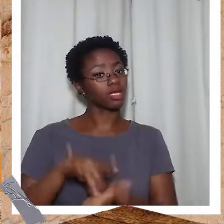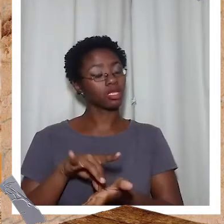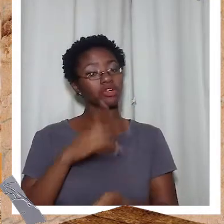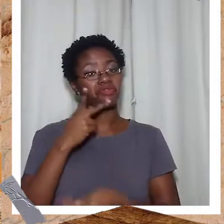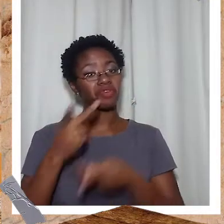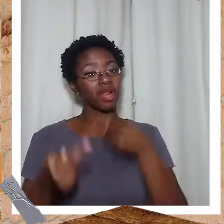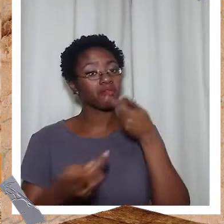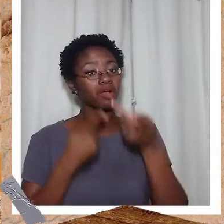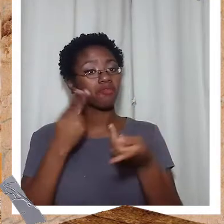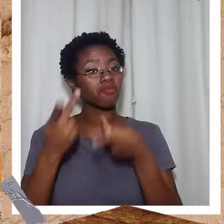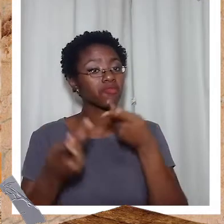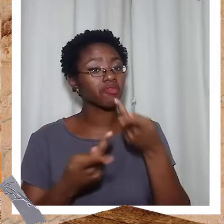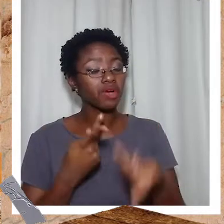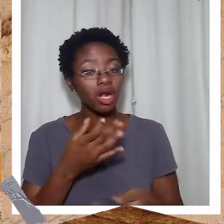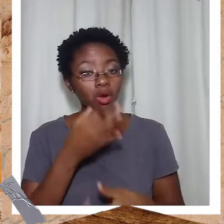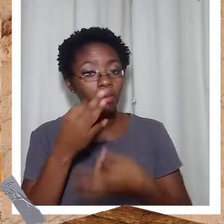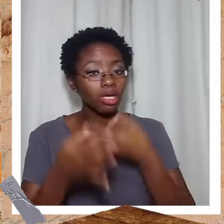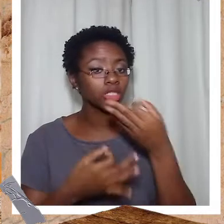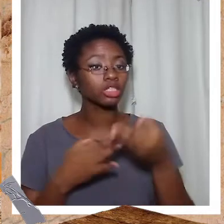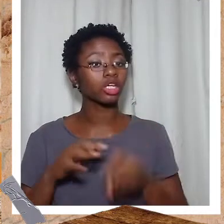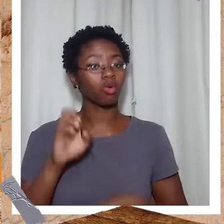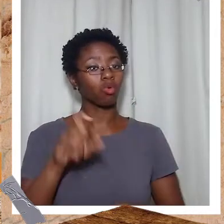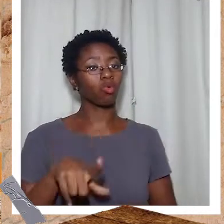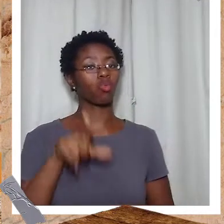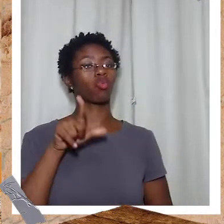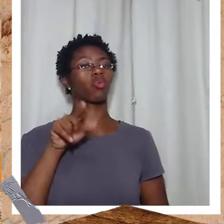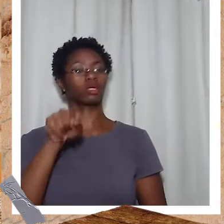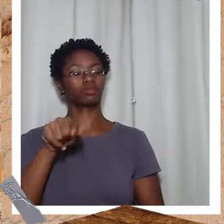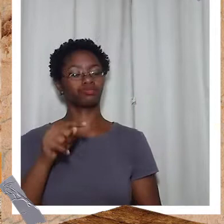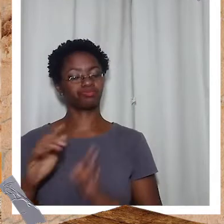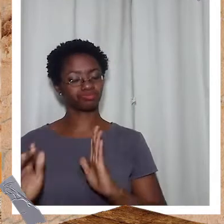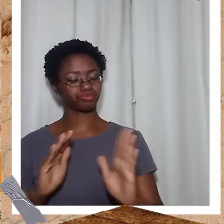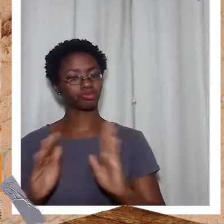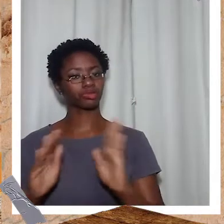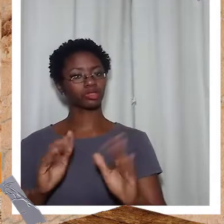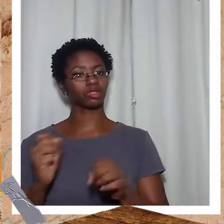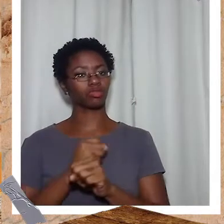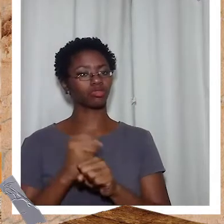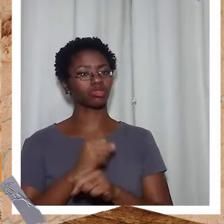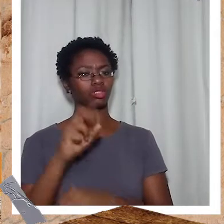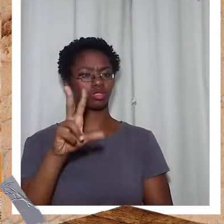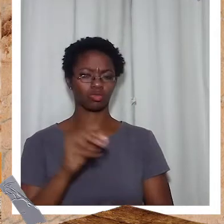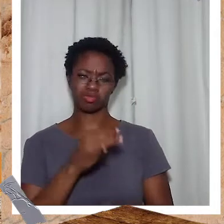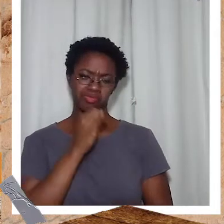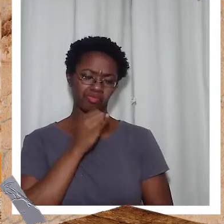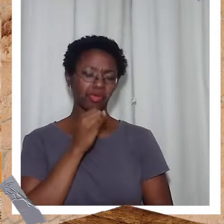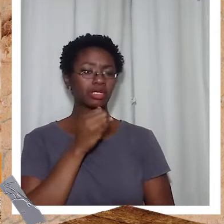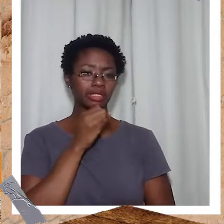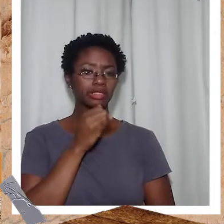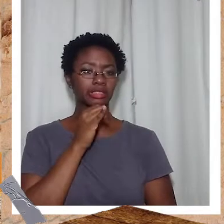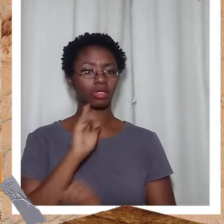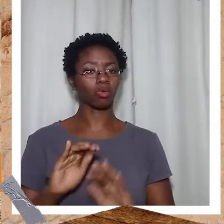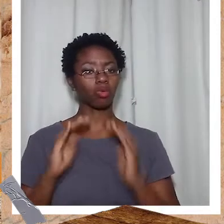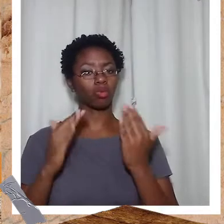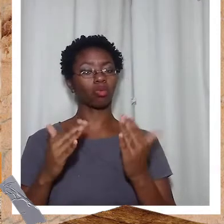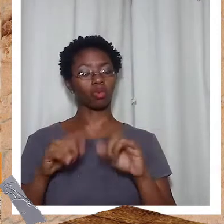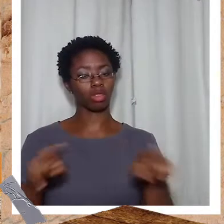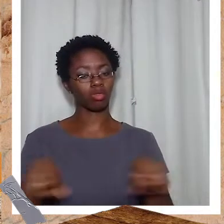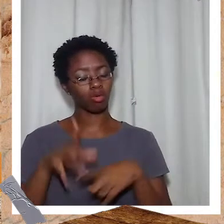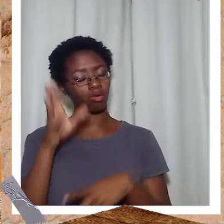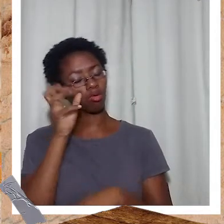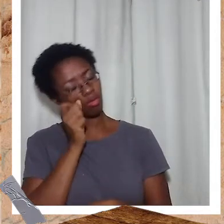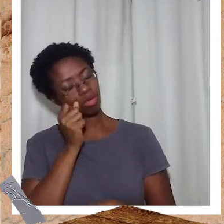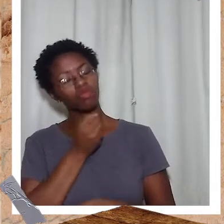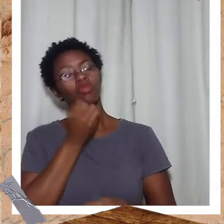depoimento em si já seria ali, naquele momento, né, nos anos 50, por exemplo, quando Quarto de Despejo